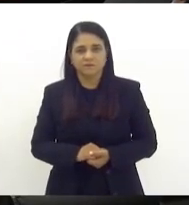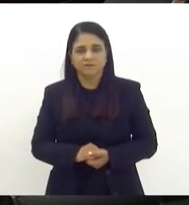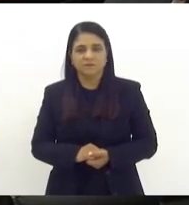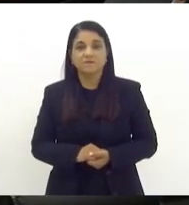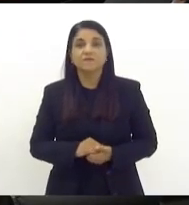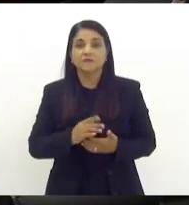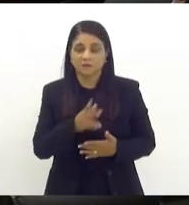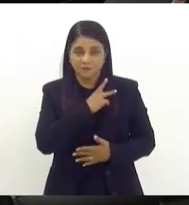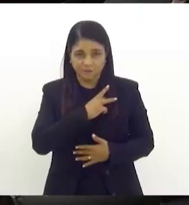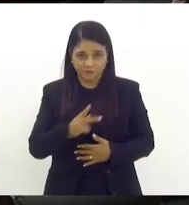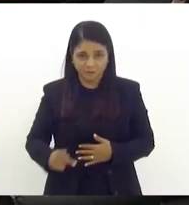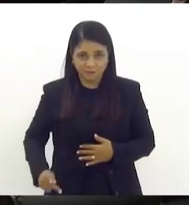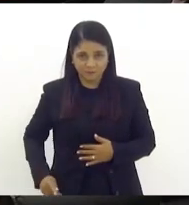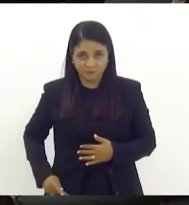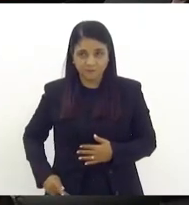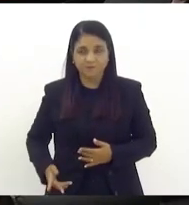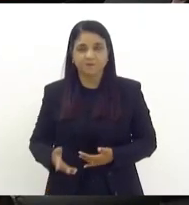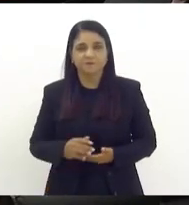presidente Presidente